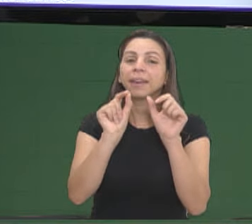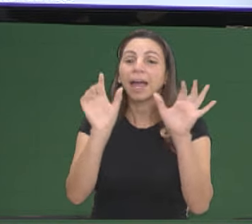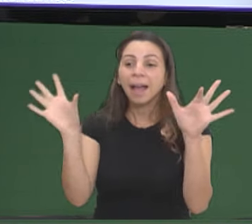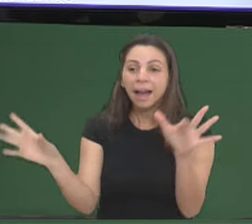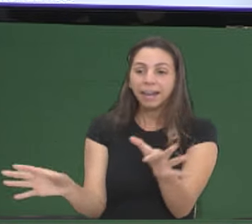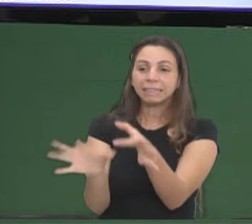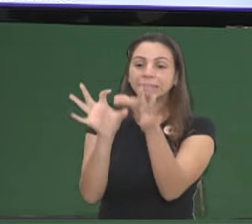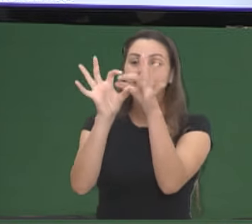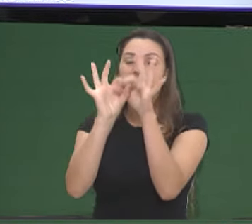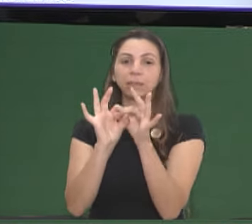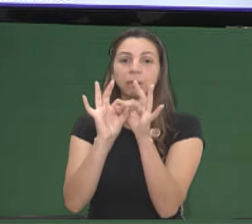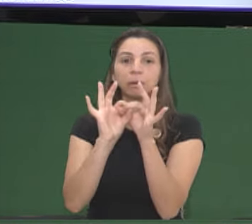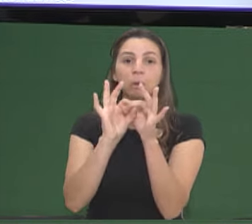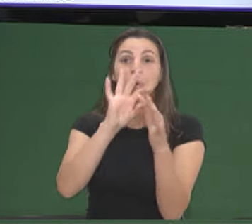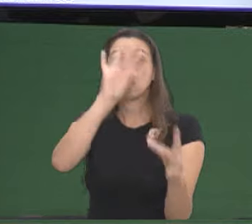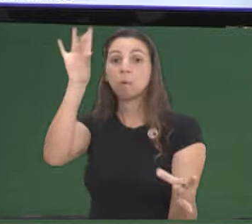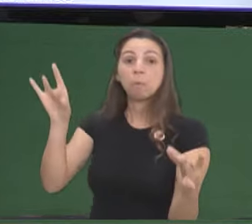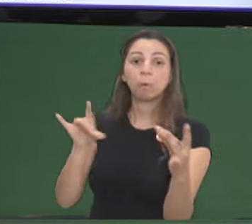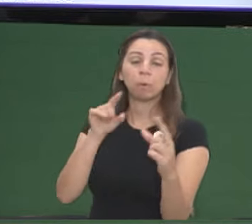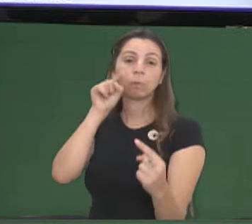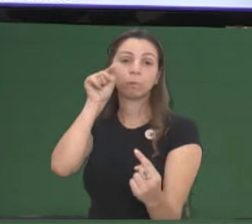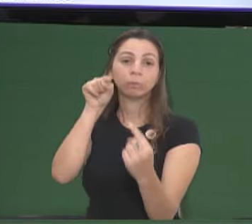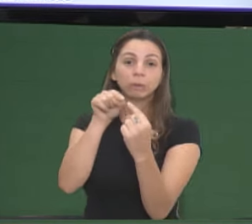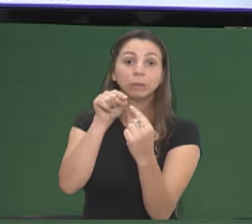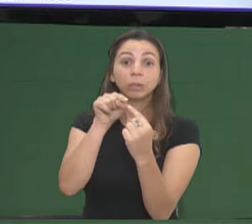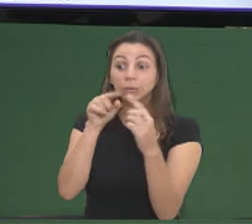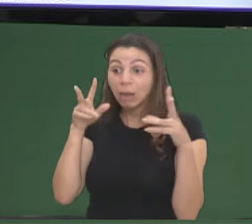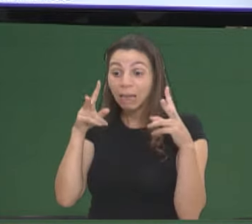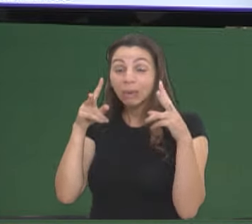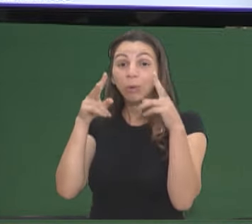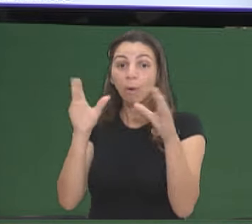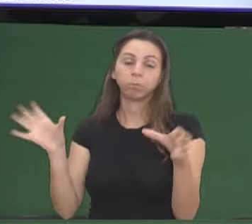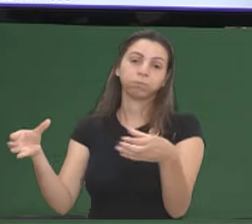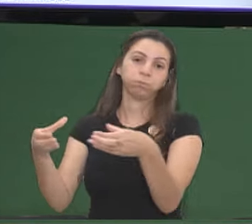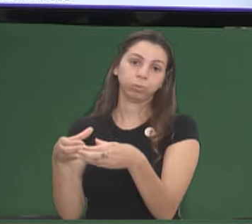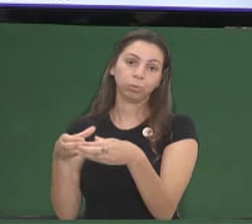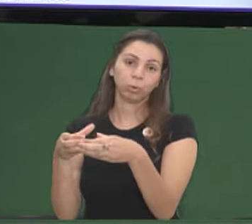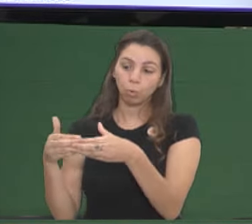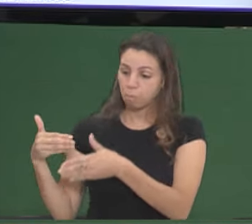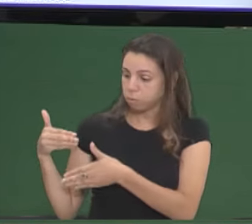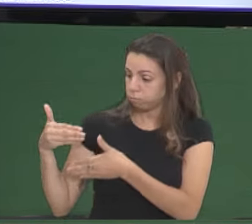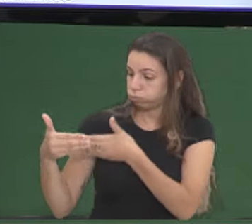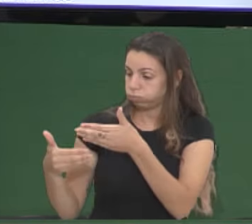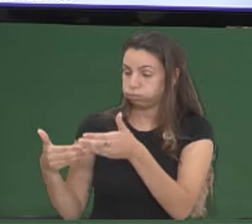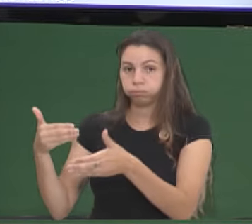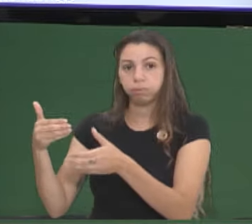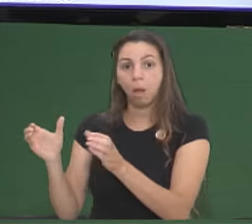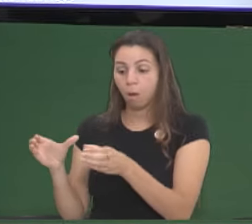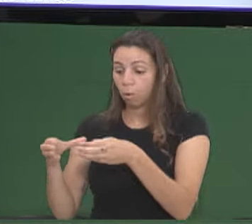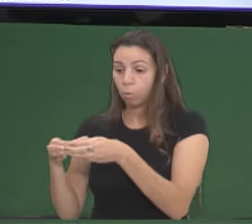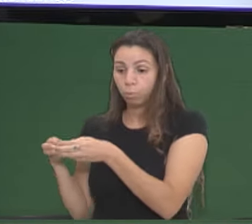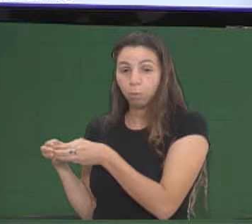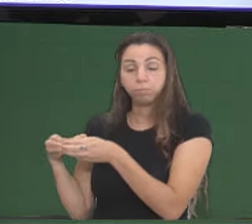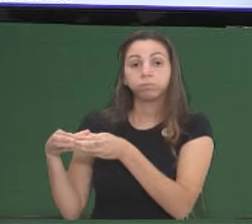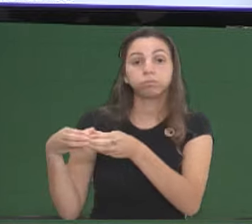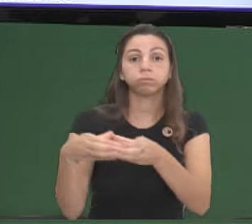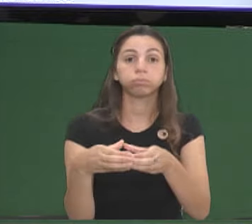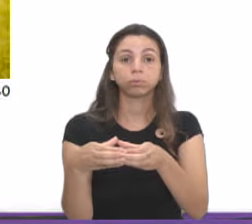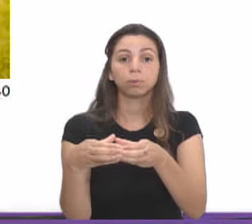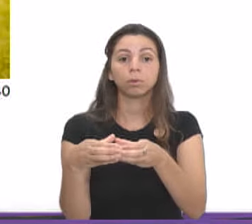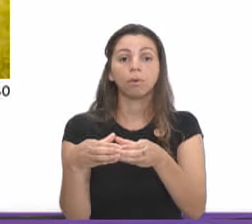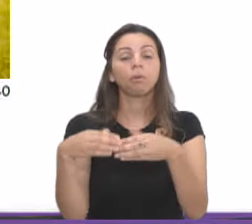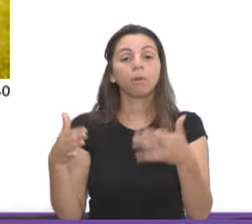que é melhorar individualmente para melhorar na coletividade, para o desempenho no esporte ser melhor. Então, basicamente,